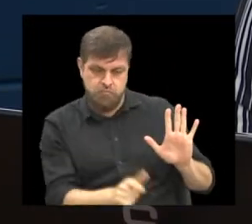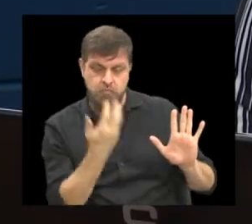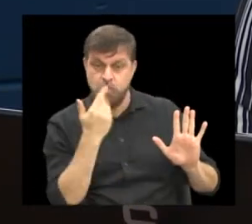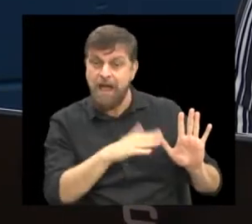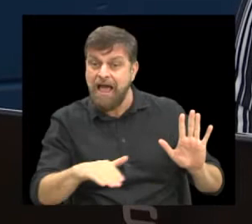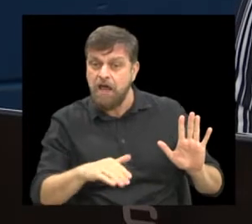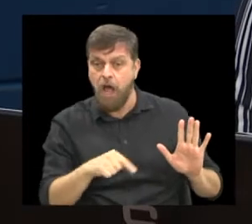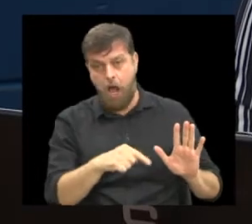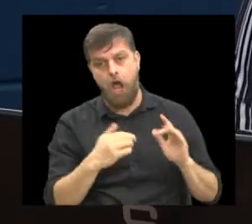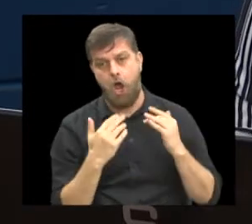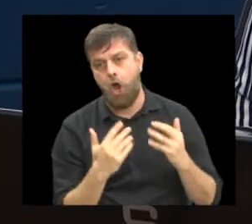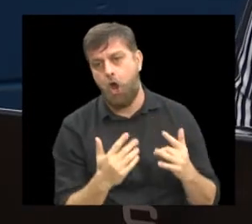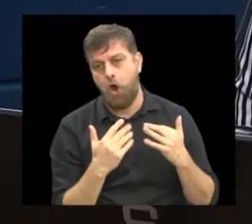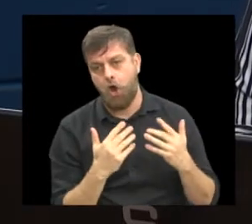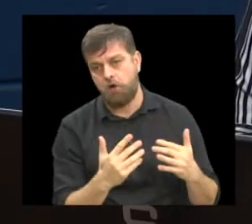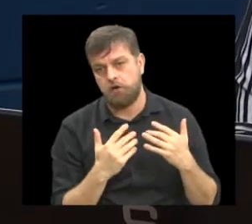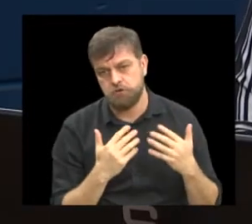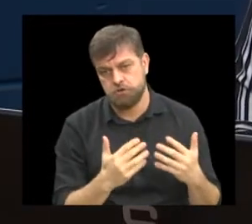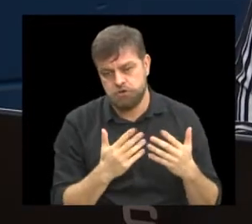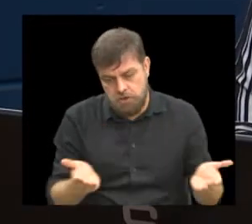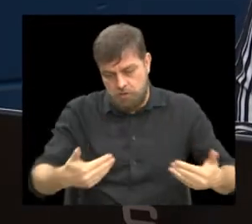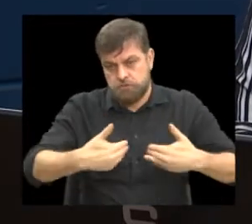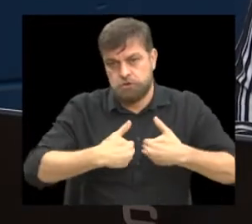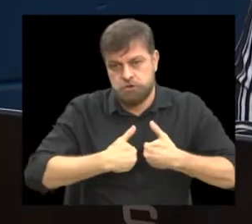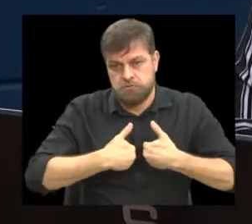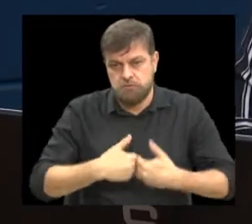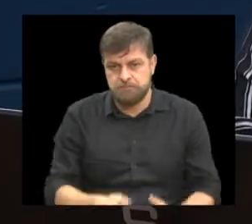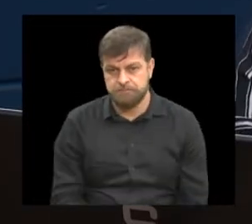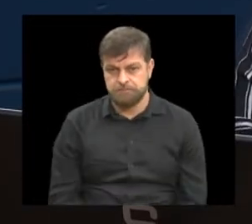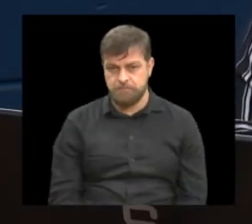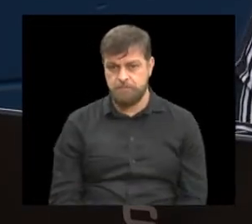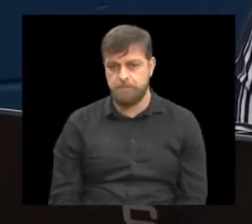criança, um aluno, um filho com autismo.